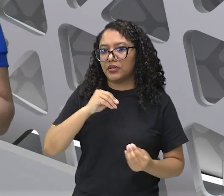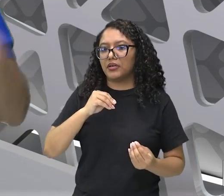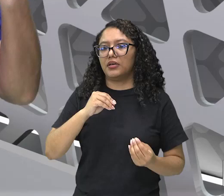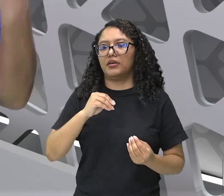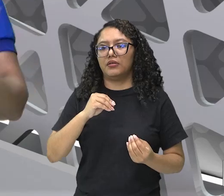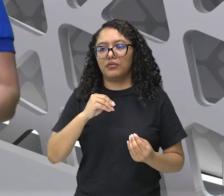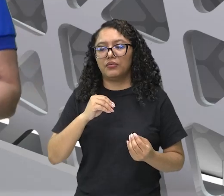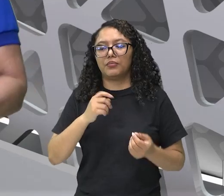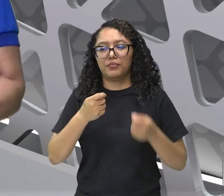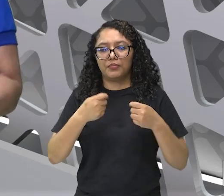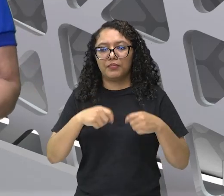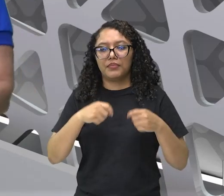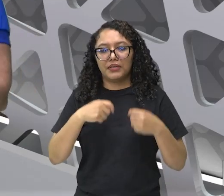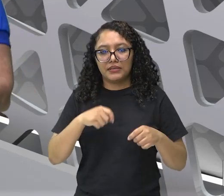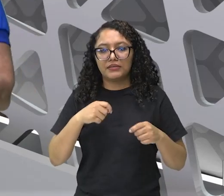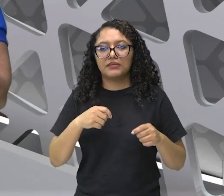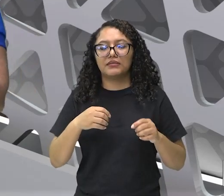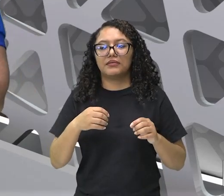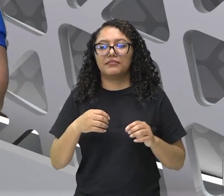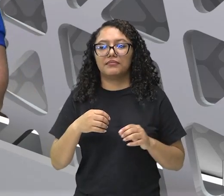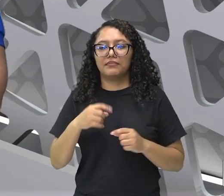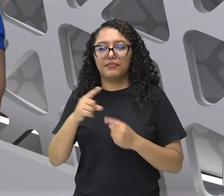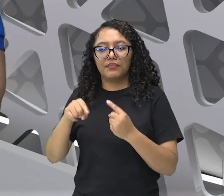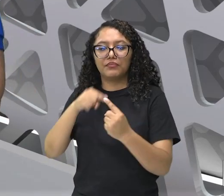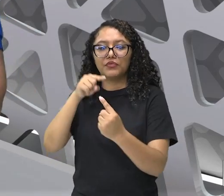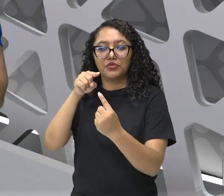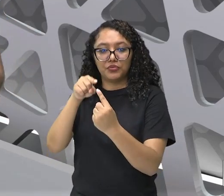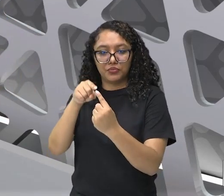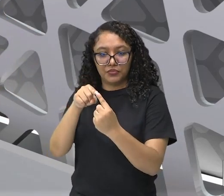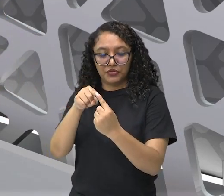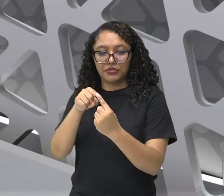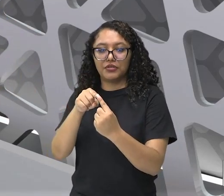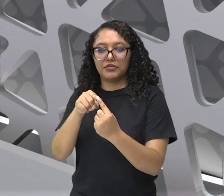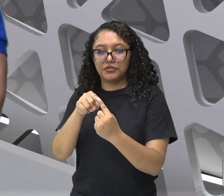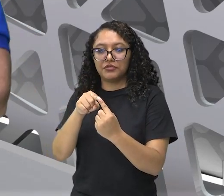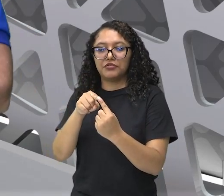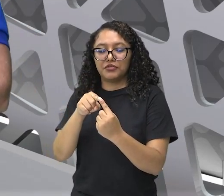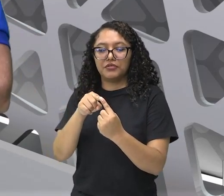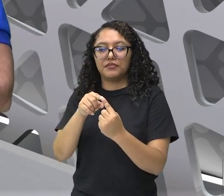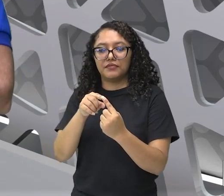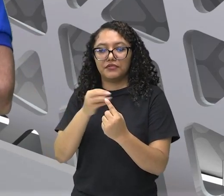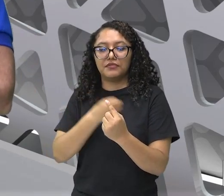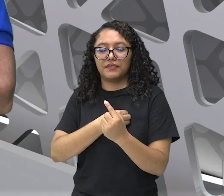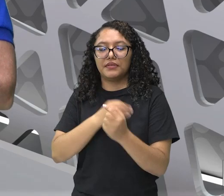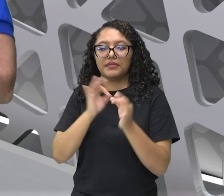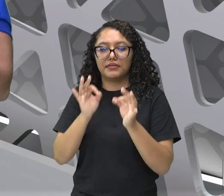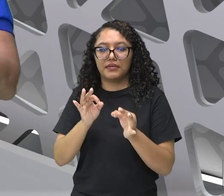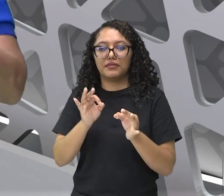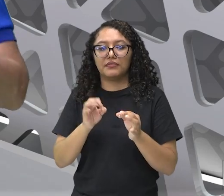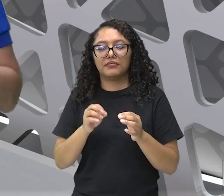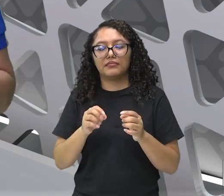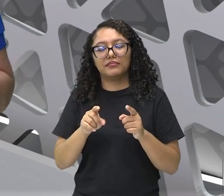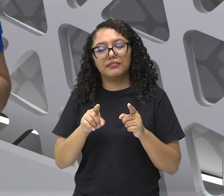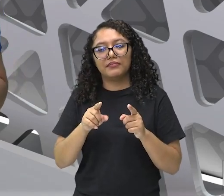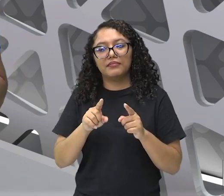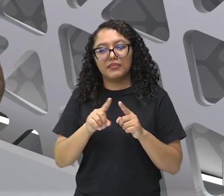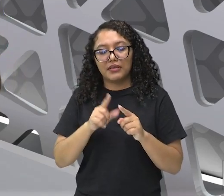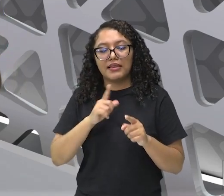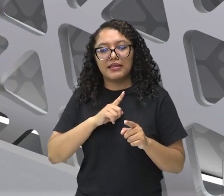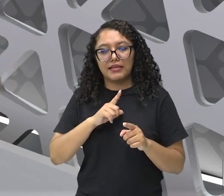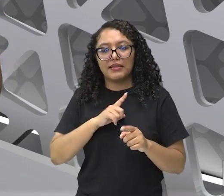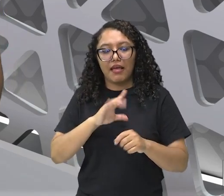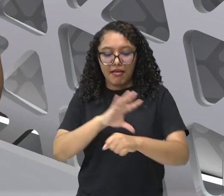para concretizar aquilo ao qual viemos fazer no planeta. Então, há materialidade. Mas